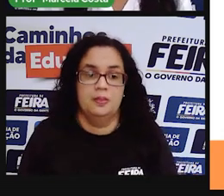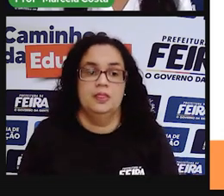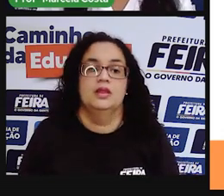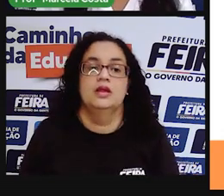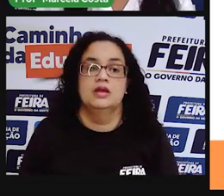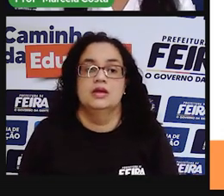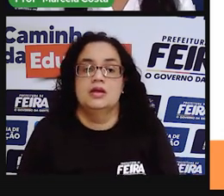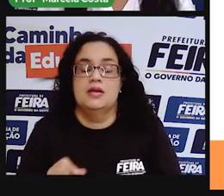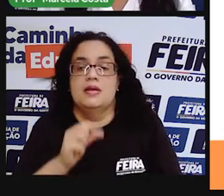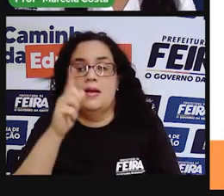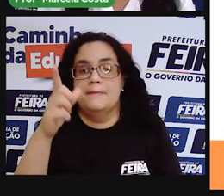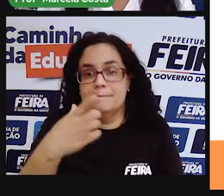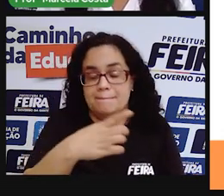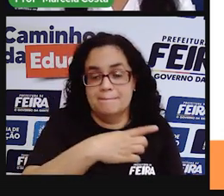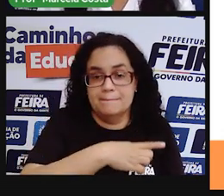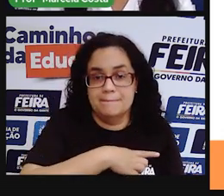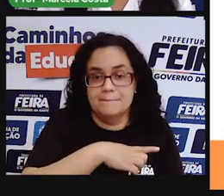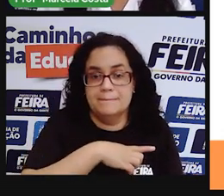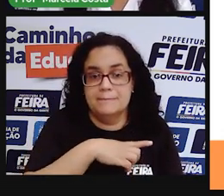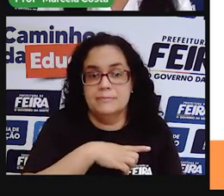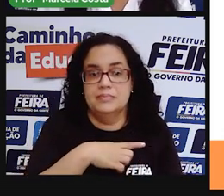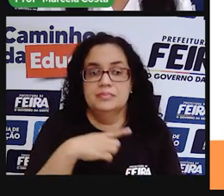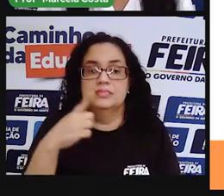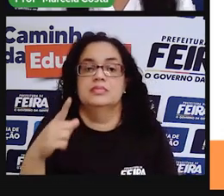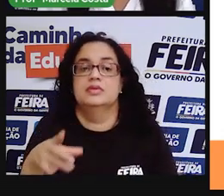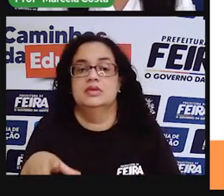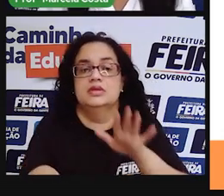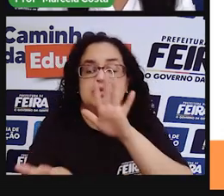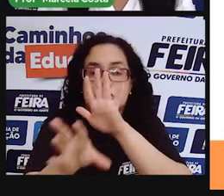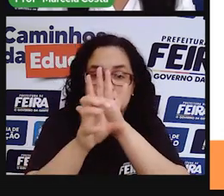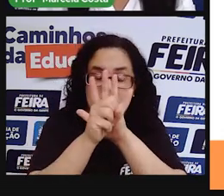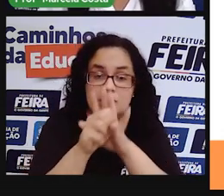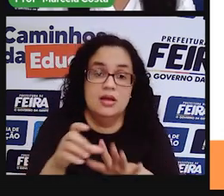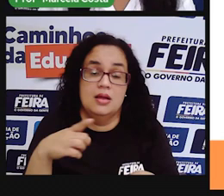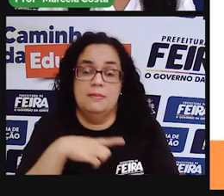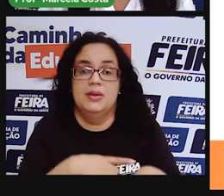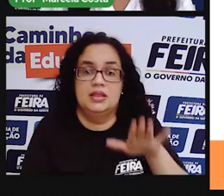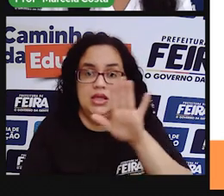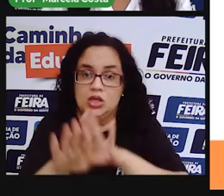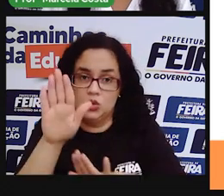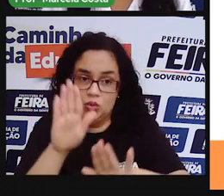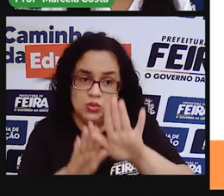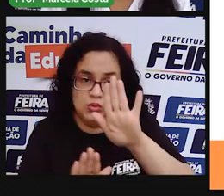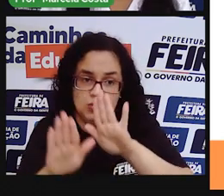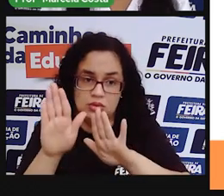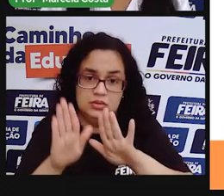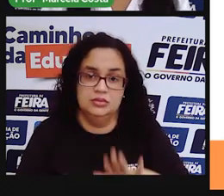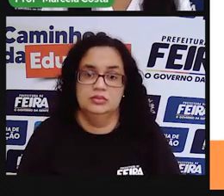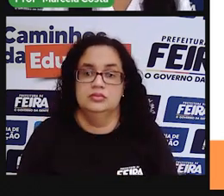geralmente aparece esse símbolo aí para te alertar.